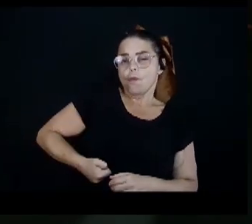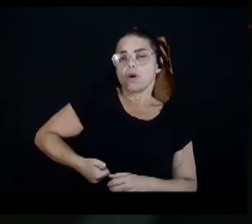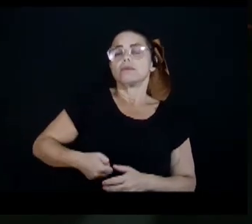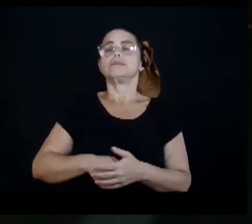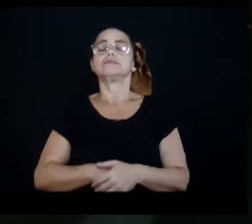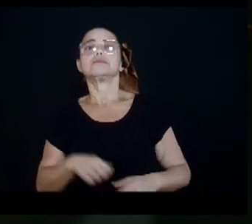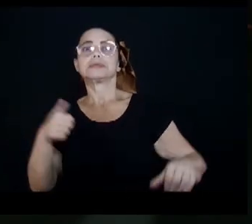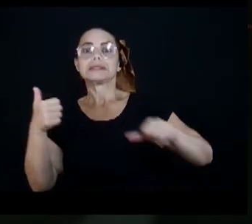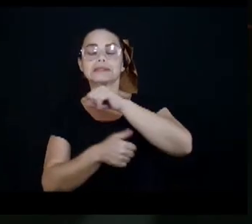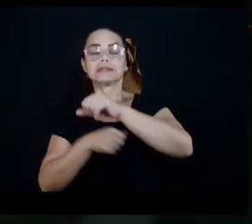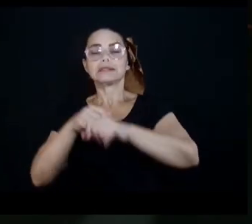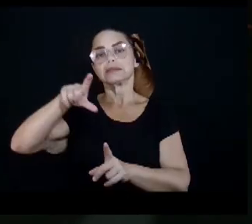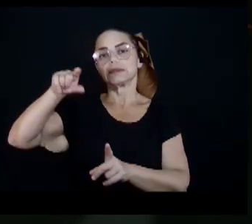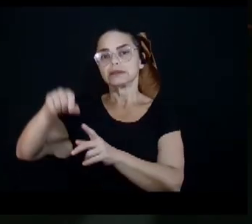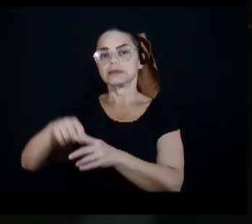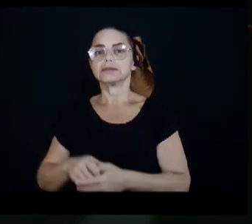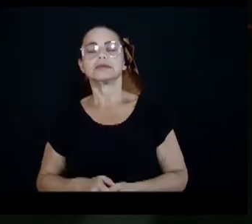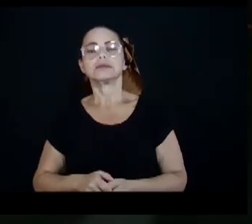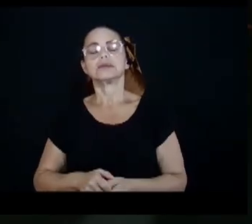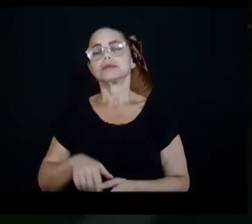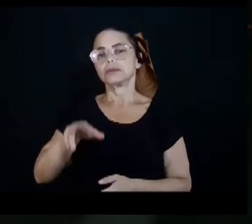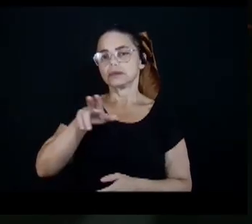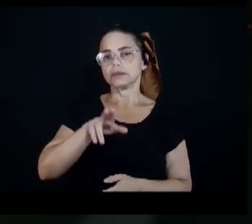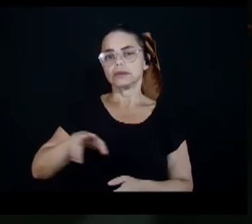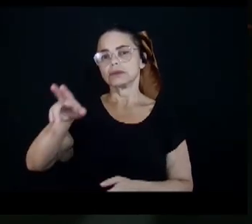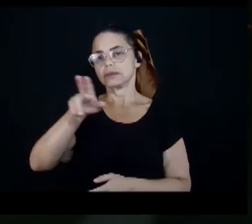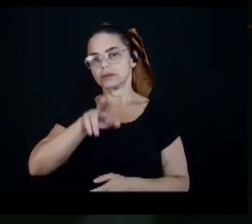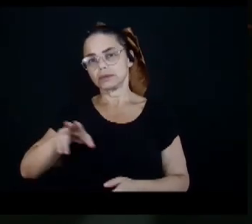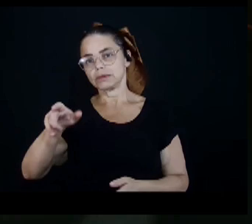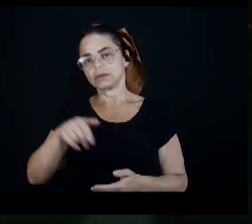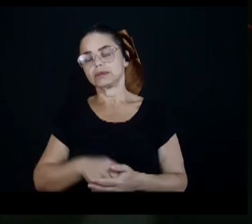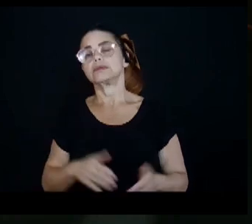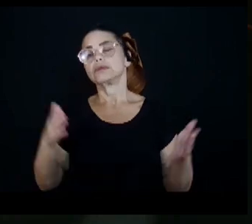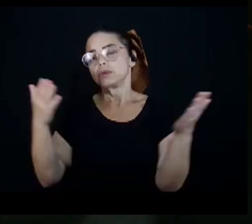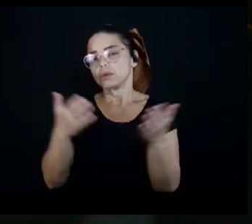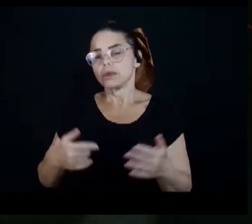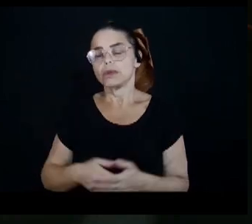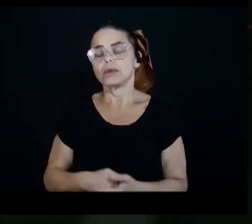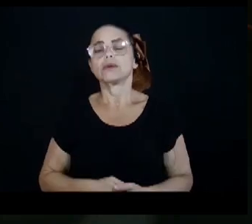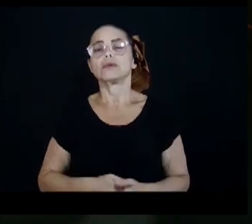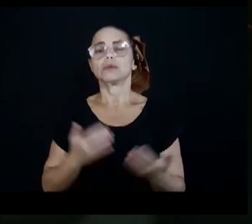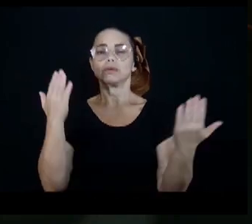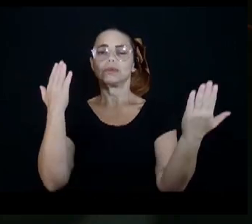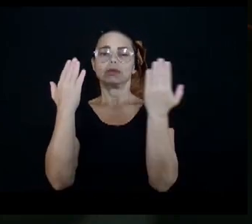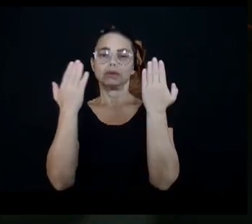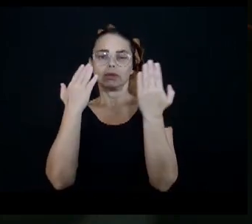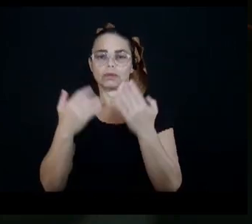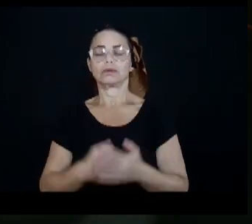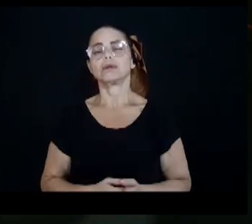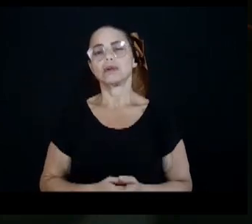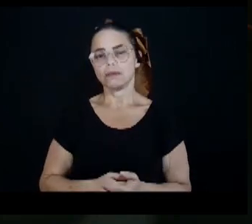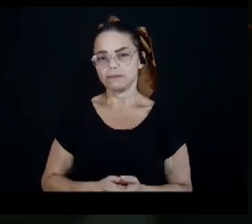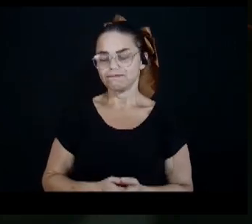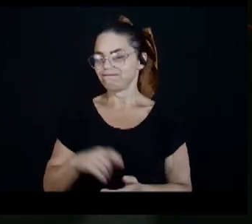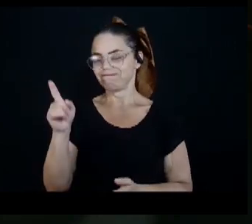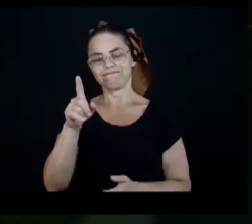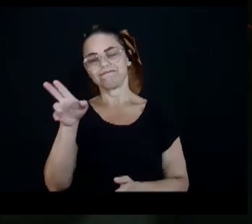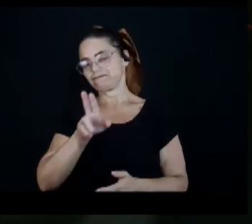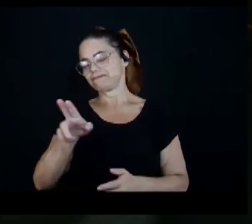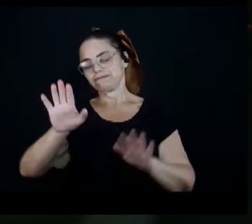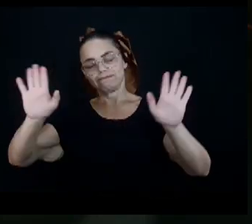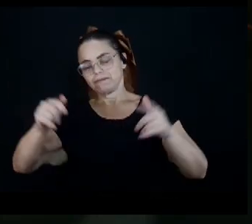de consumo de usuários atuais em comparação aos não usuários. Aldo, a gente